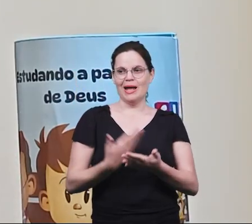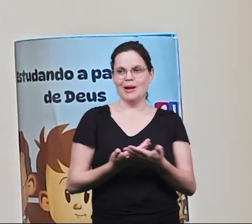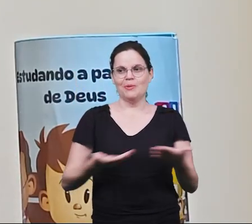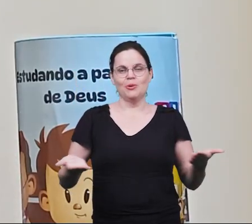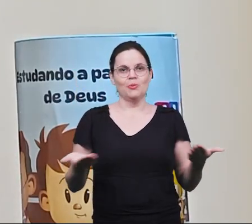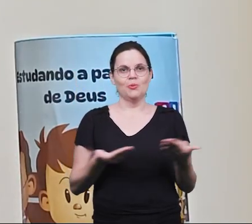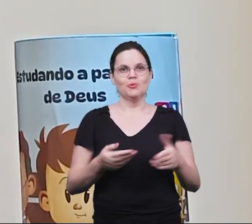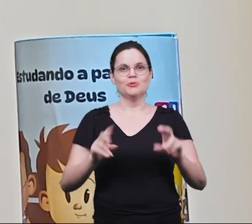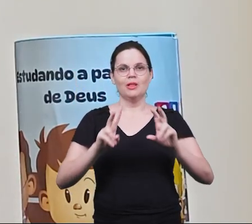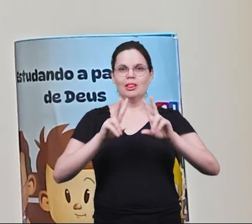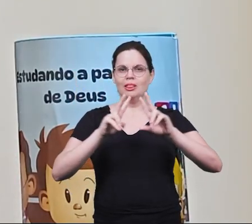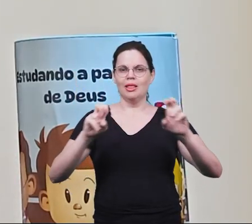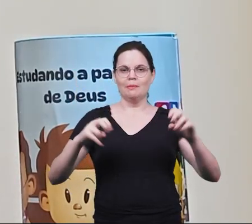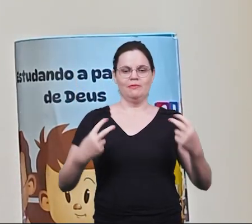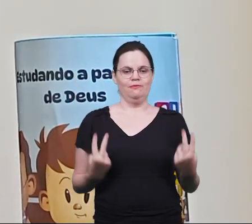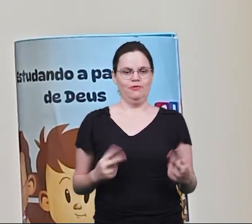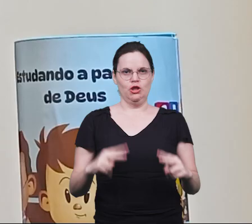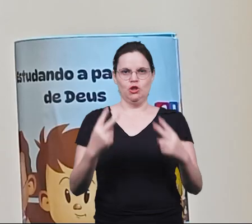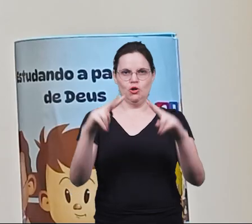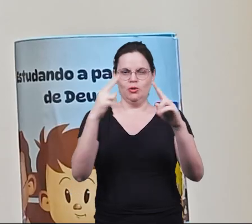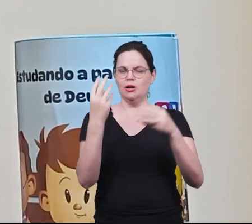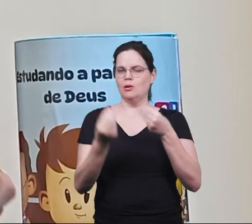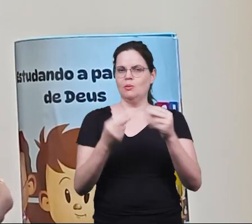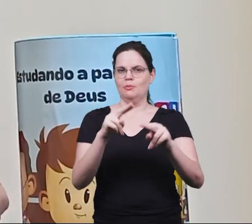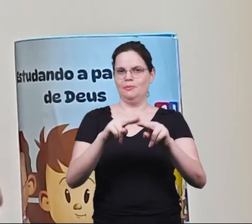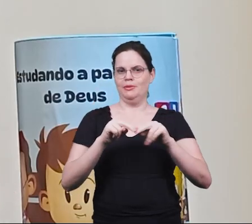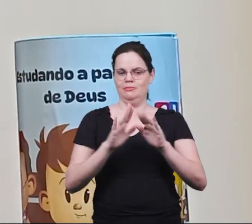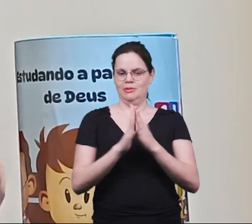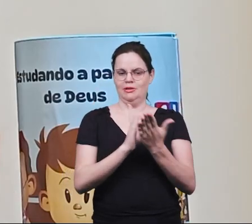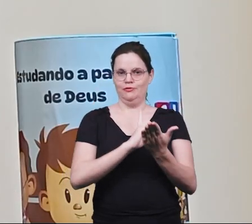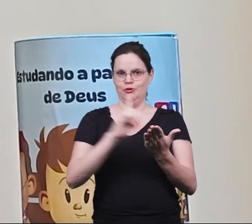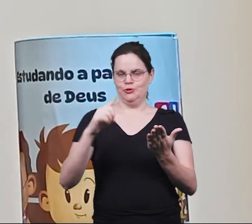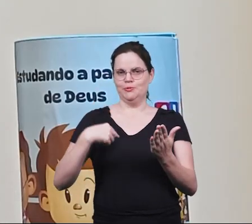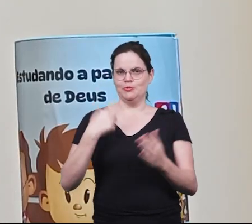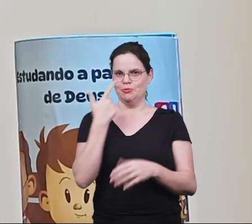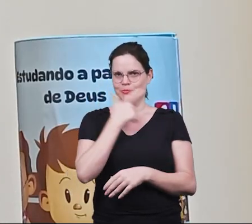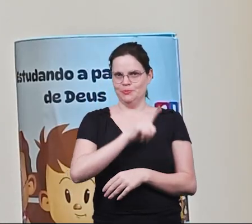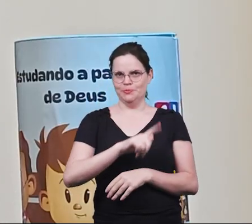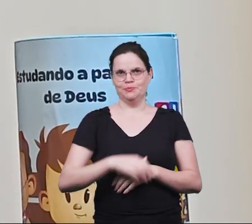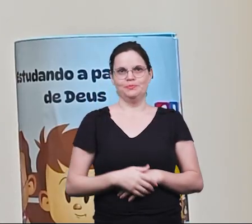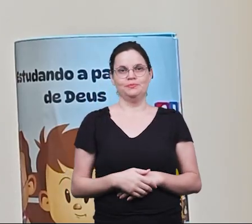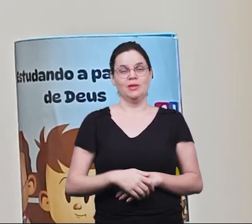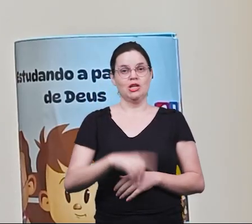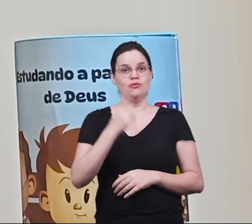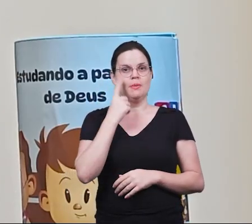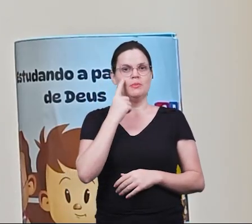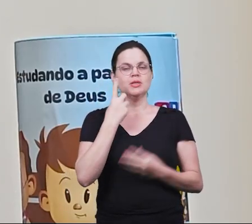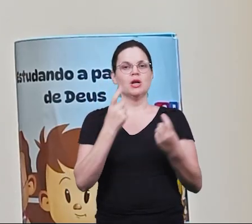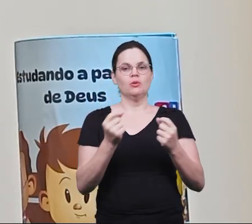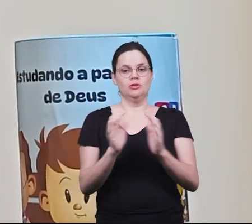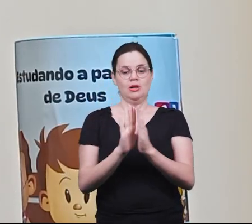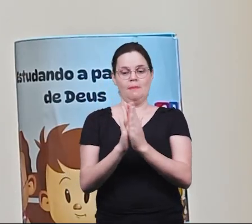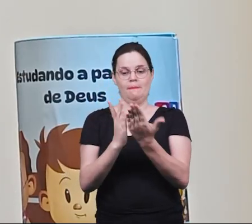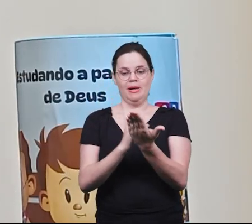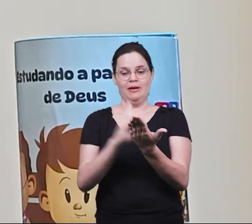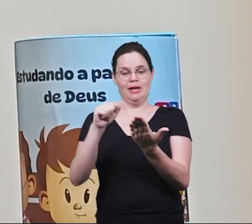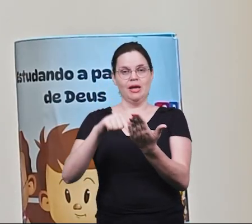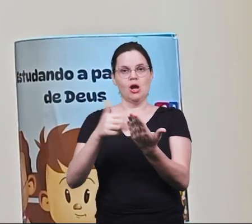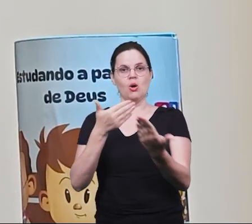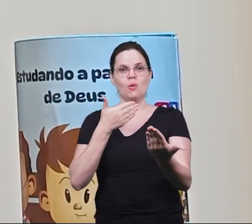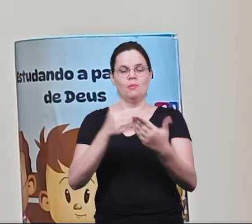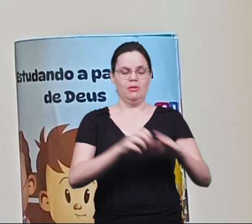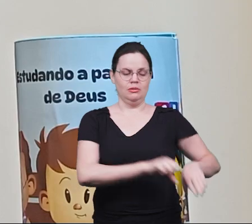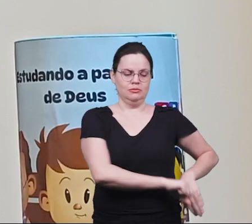hoje continua no tema A Vitória pela Palavra de Deus. E nós vamos trazer a palavra como